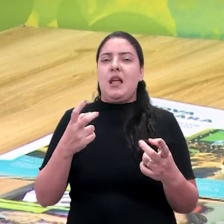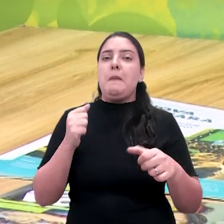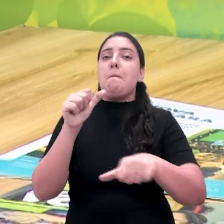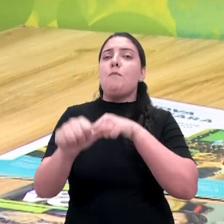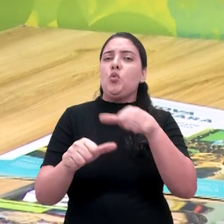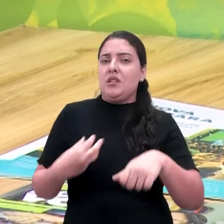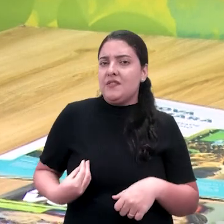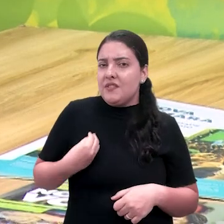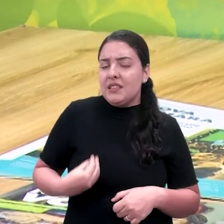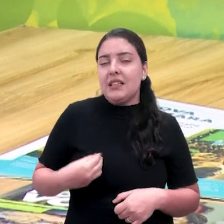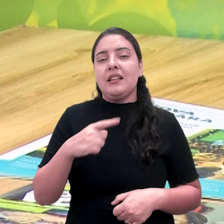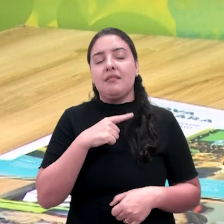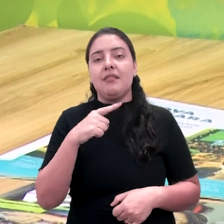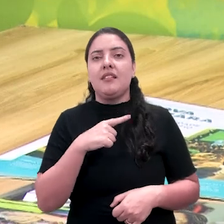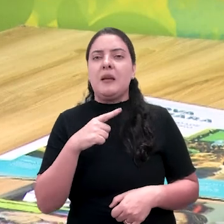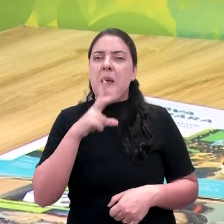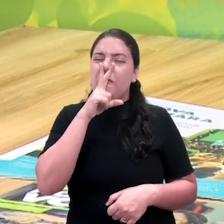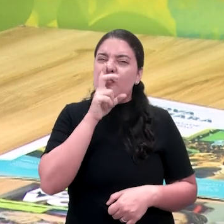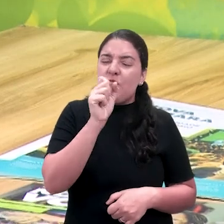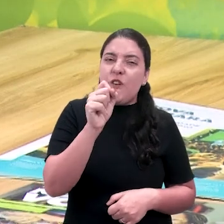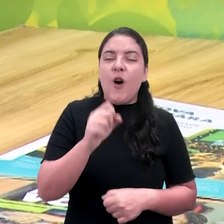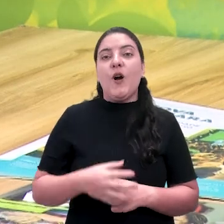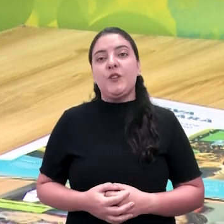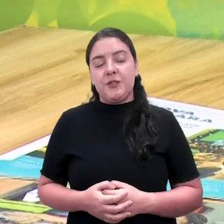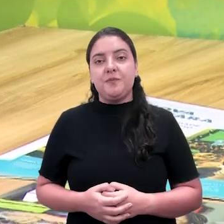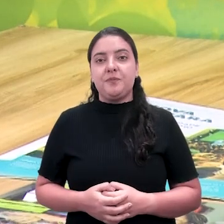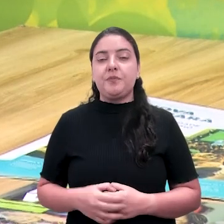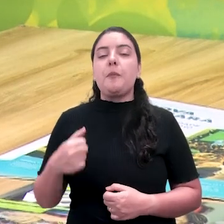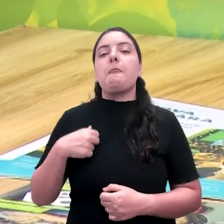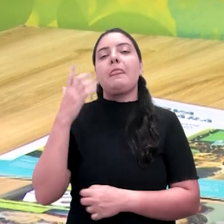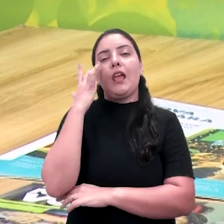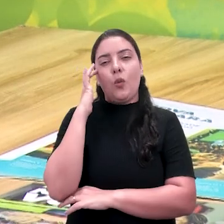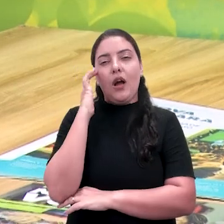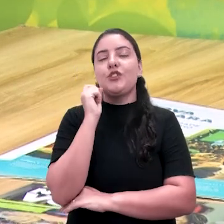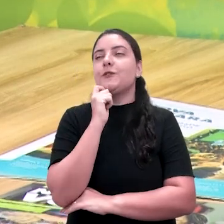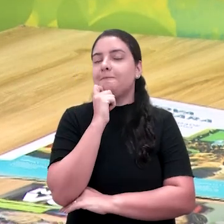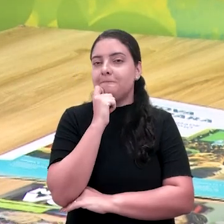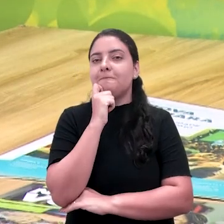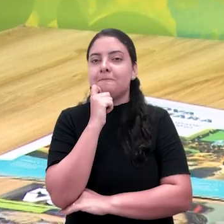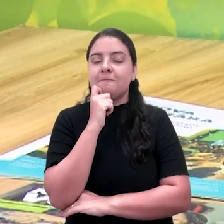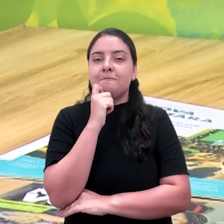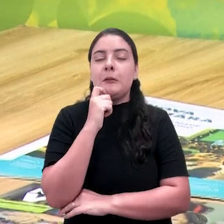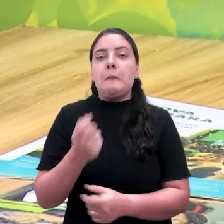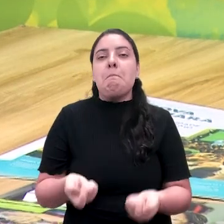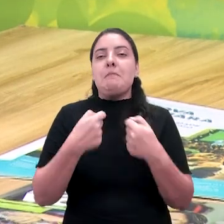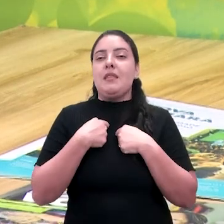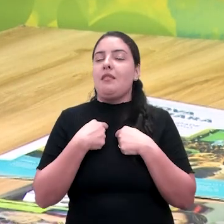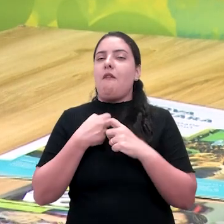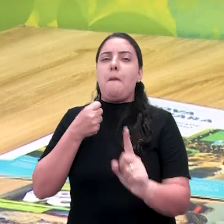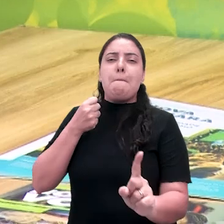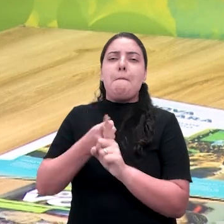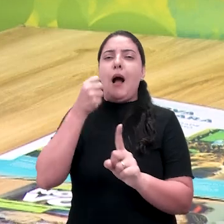assim? Tu já viu algo forte? Pronto. Eu acho que o que mais me impactou